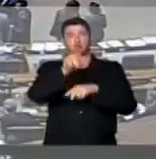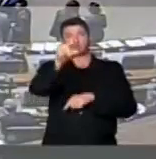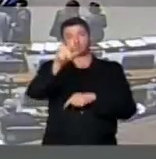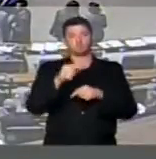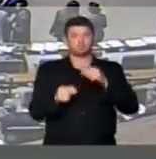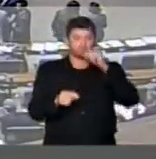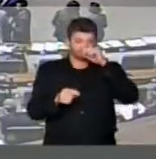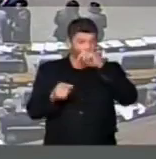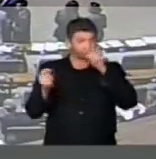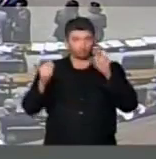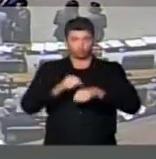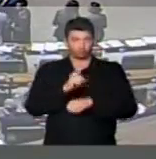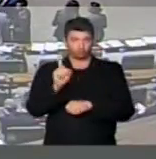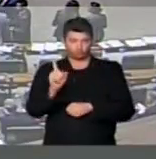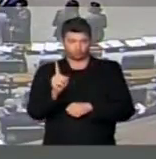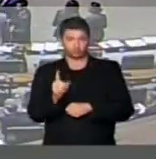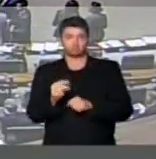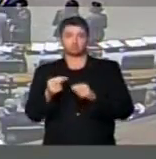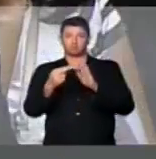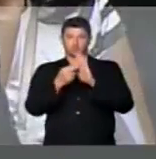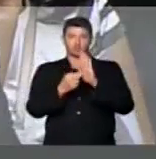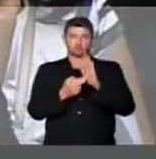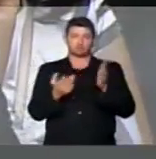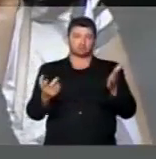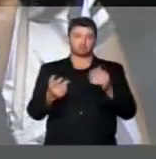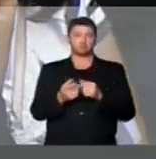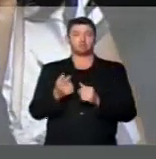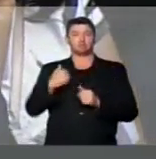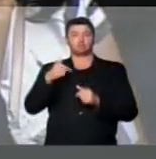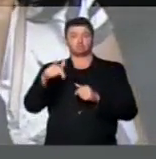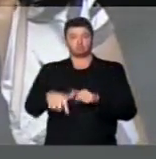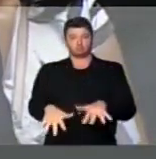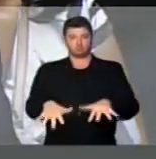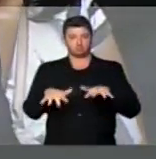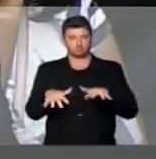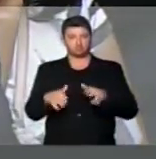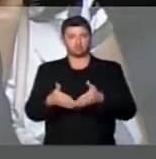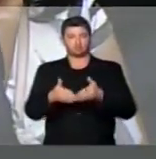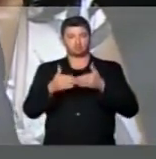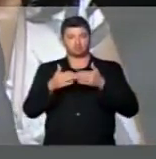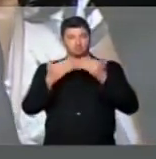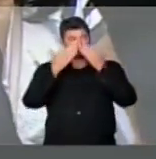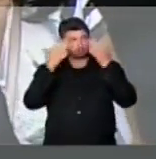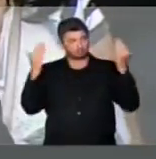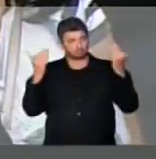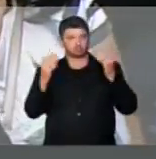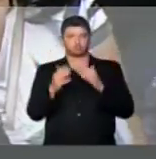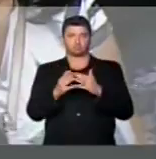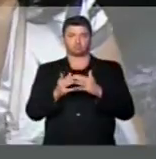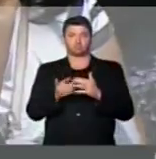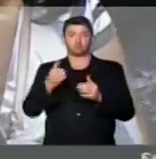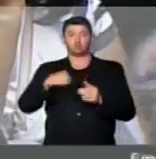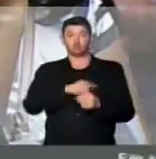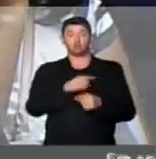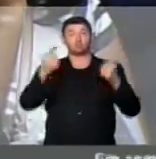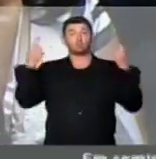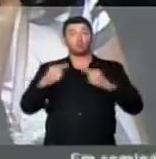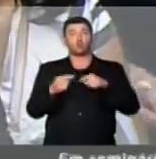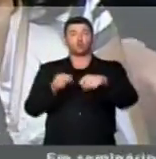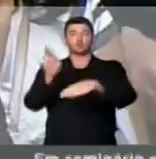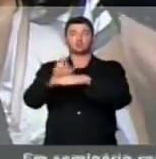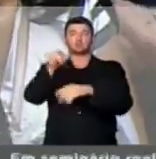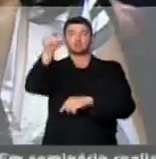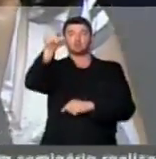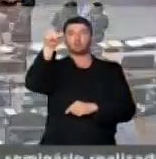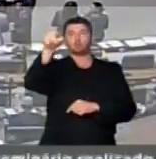Como não foi possível regimentalmente, a gente vem aqui colocar de público que nós somos contra esse